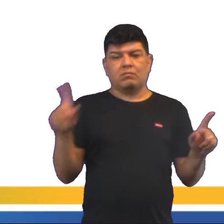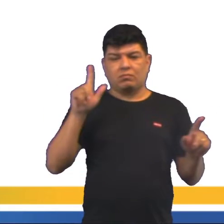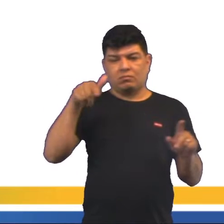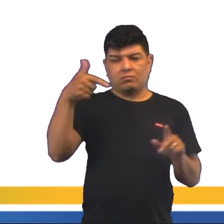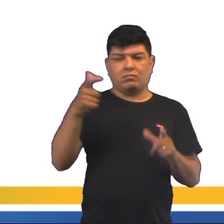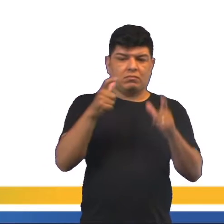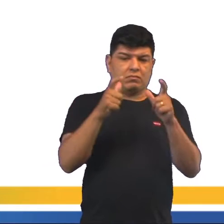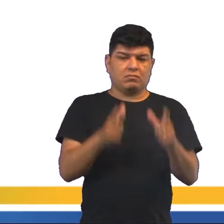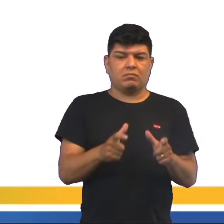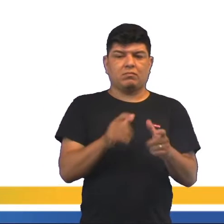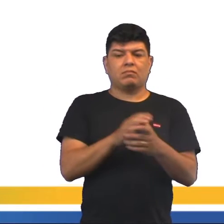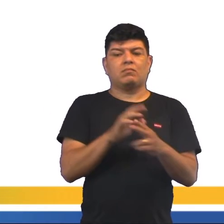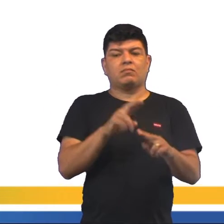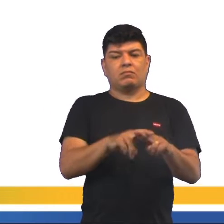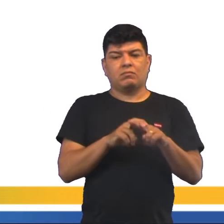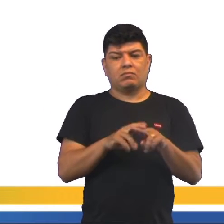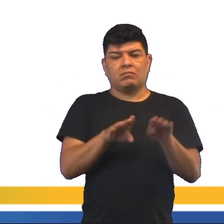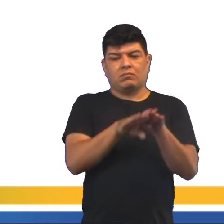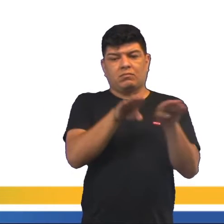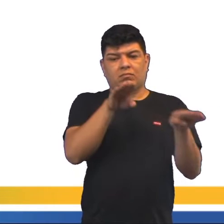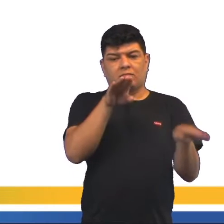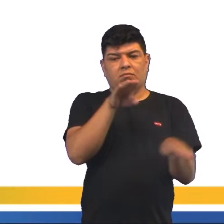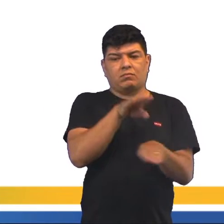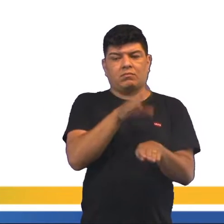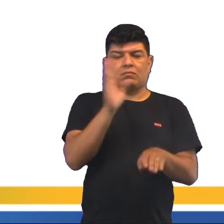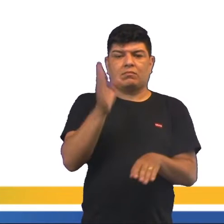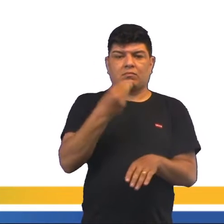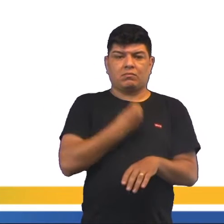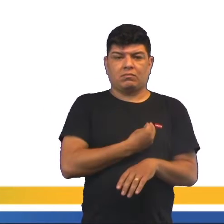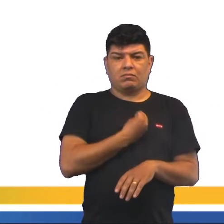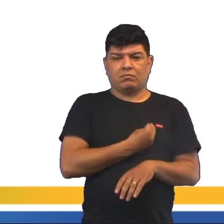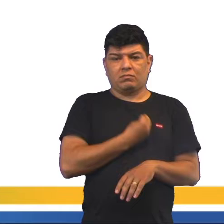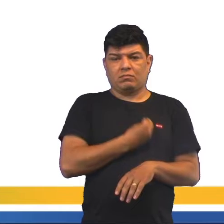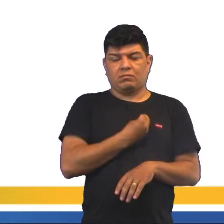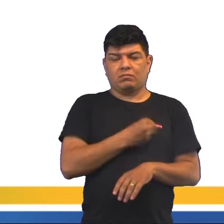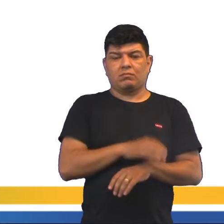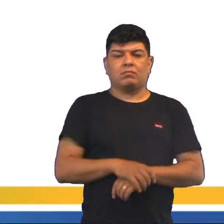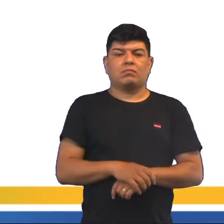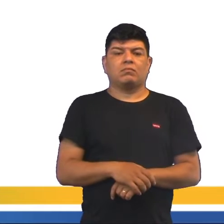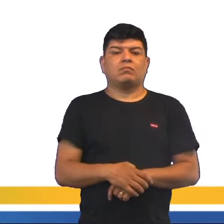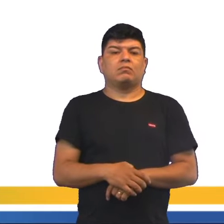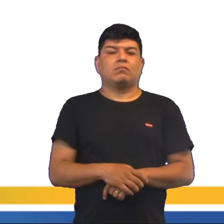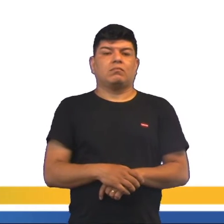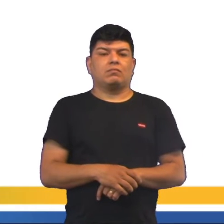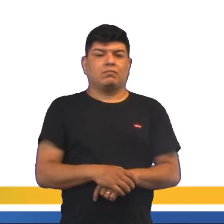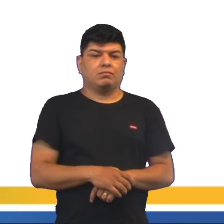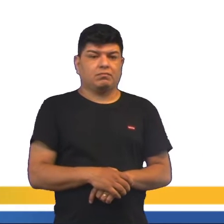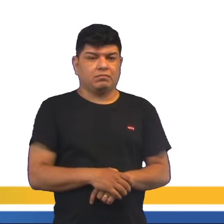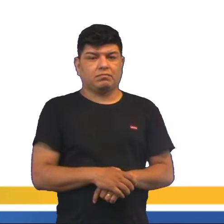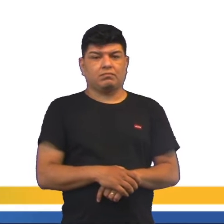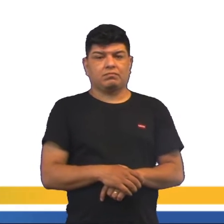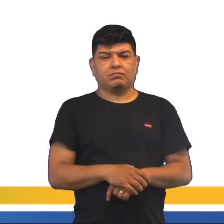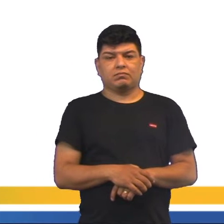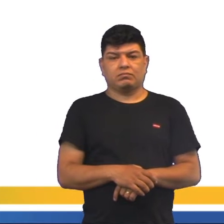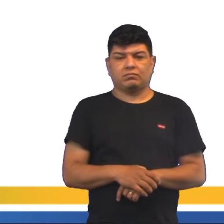de outro lugar. É, portanto, inferior, ao que já habitava no lugar de referência.